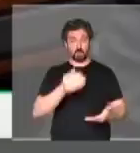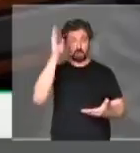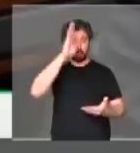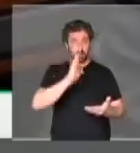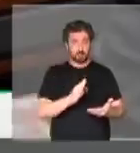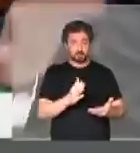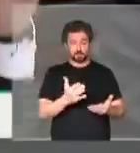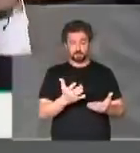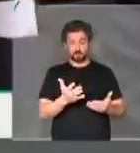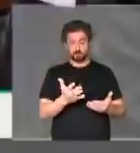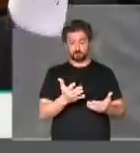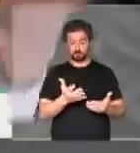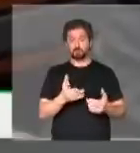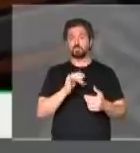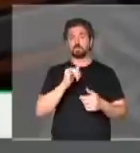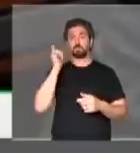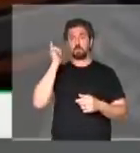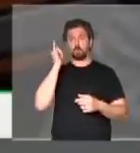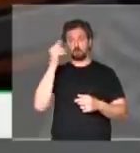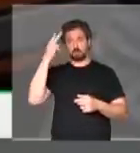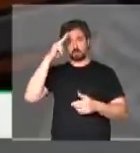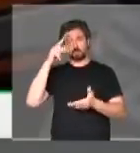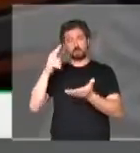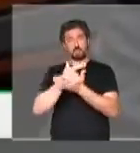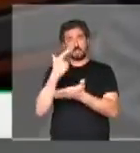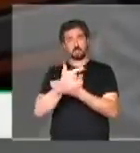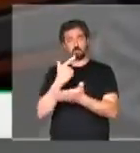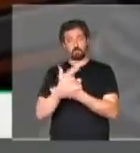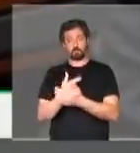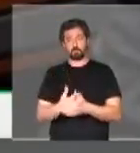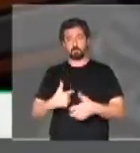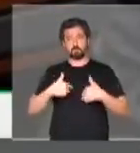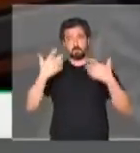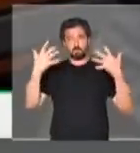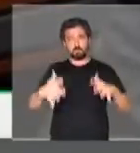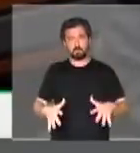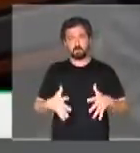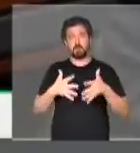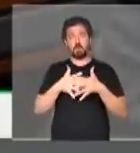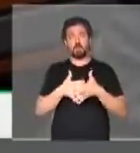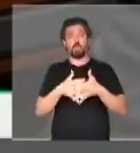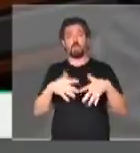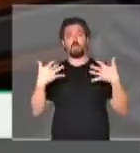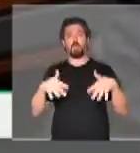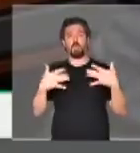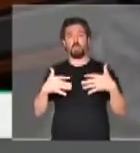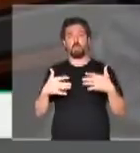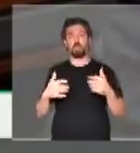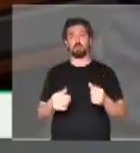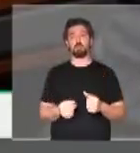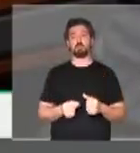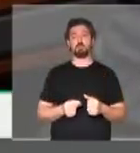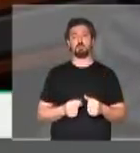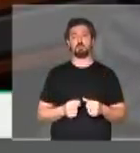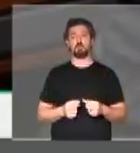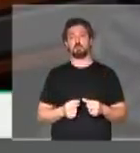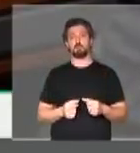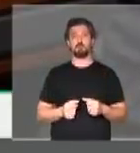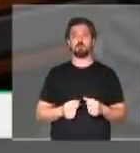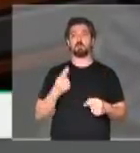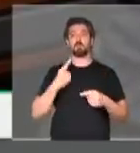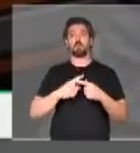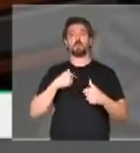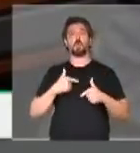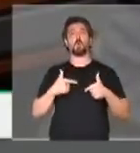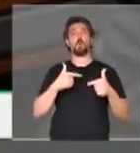está passando vai ser relatado nos livros de história. E eu não quero ser confundido, jamais serei confundido por